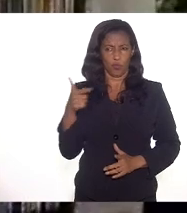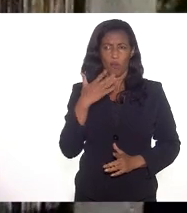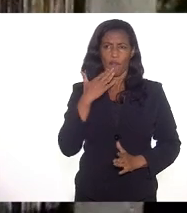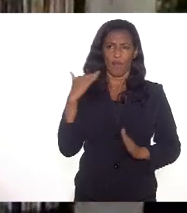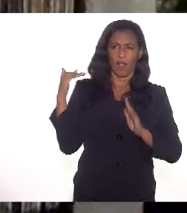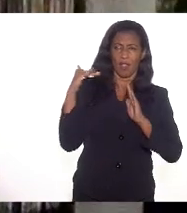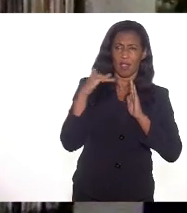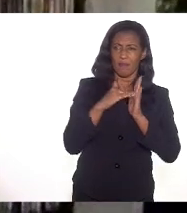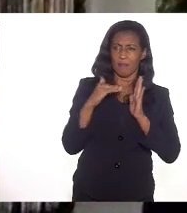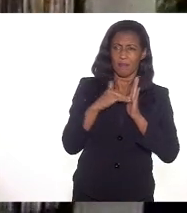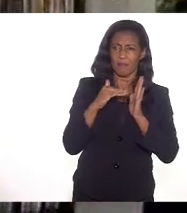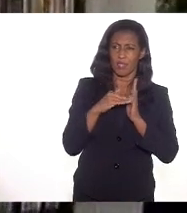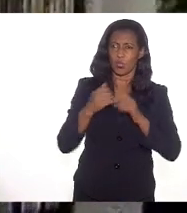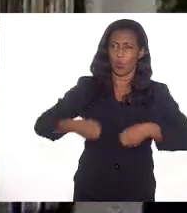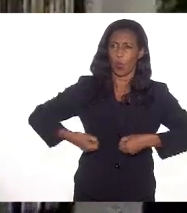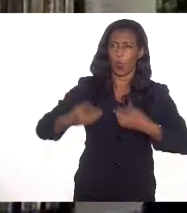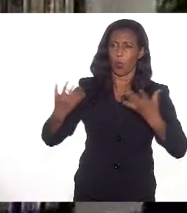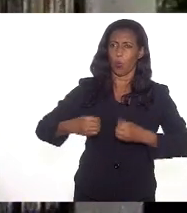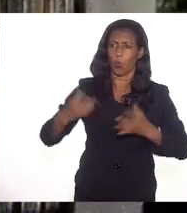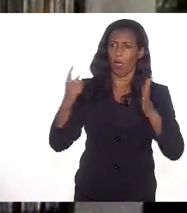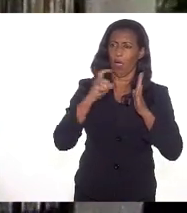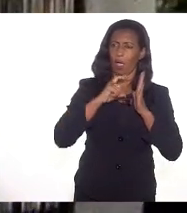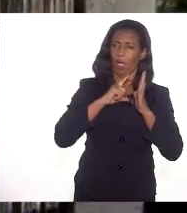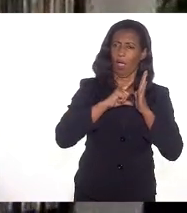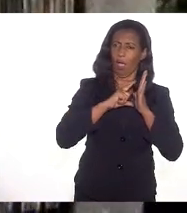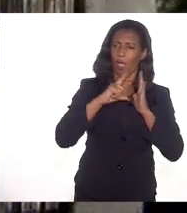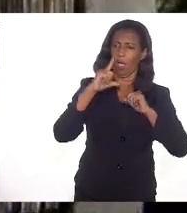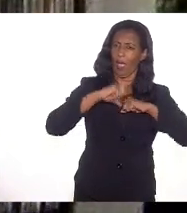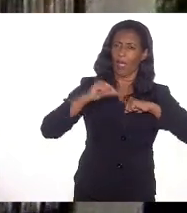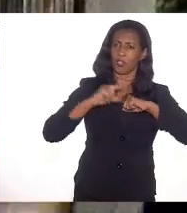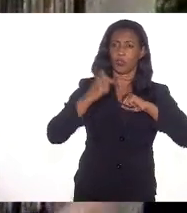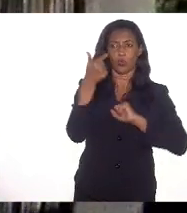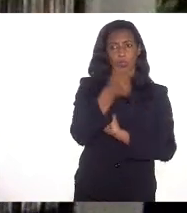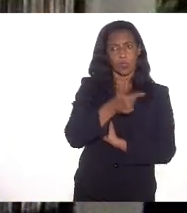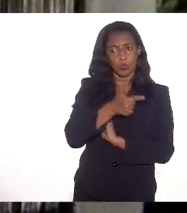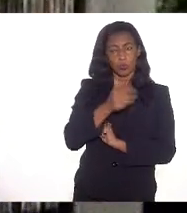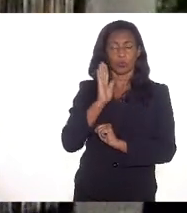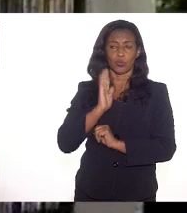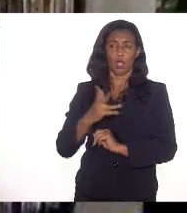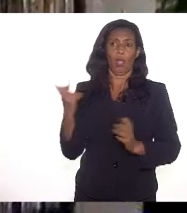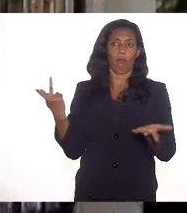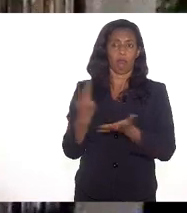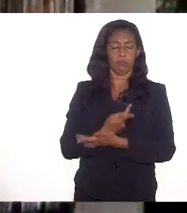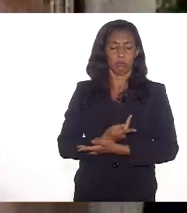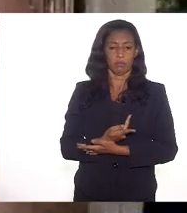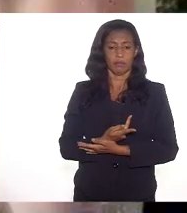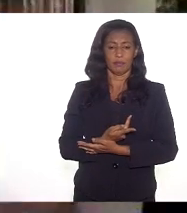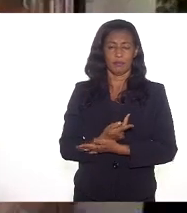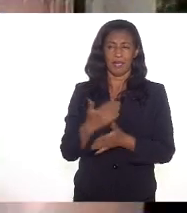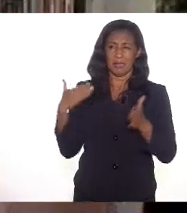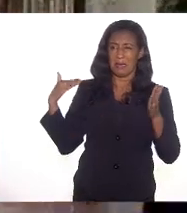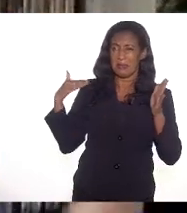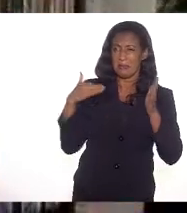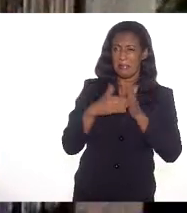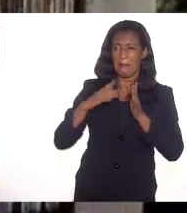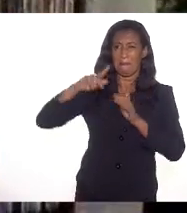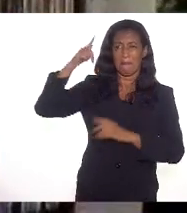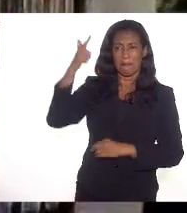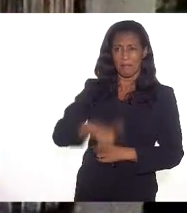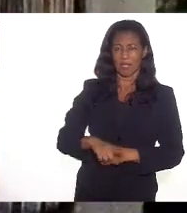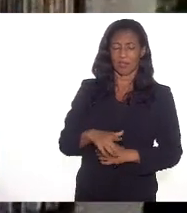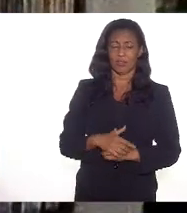limitação desses gastos no artigo 2º. Mas do que já vem acontecendo, limitar ainda